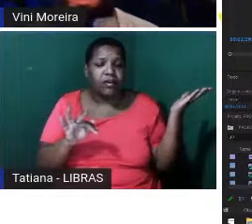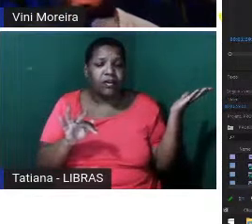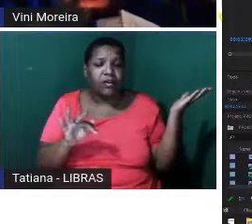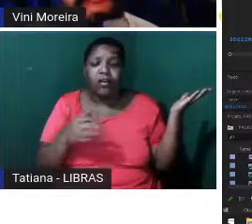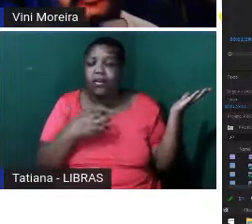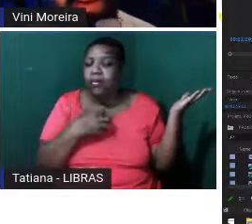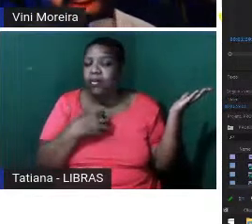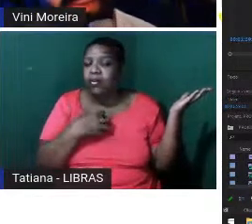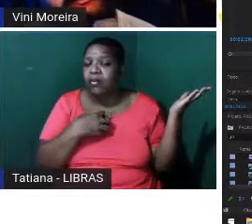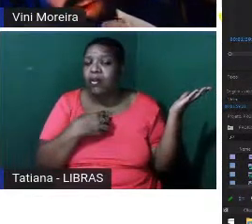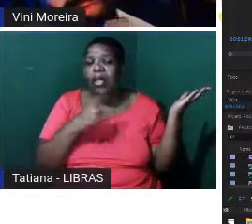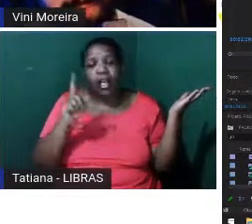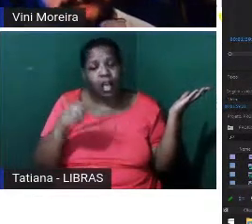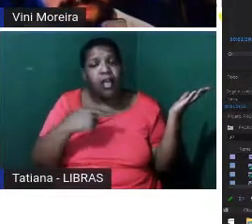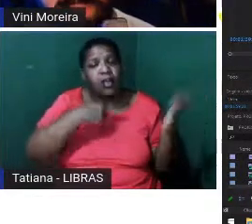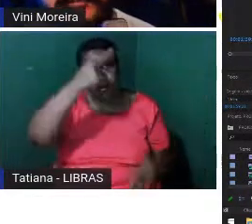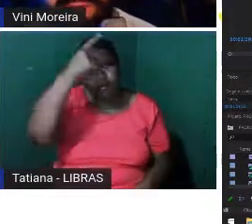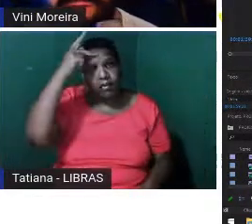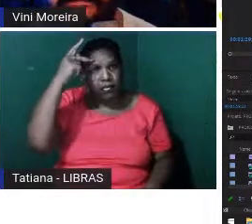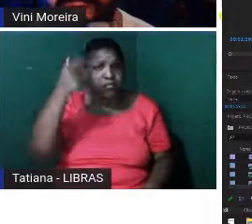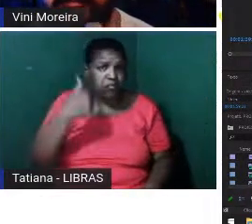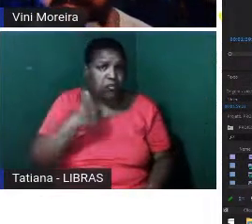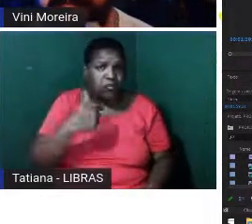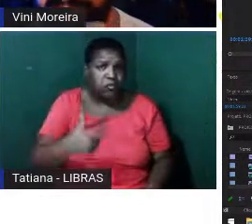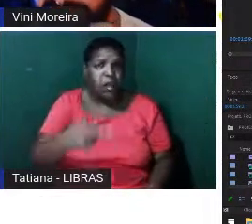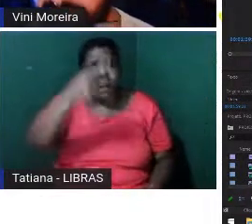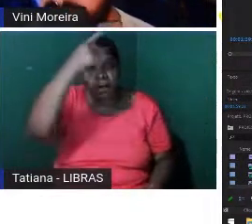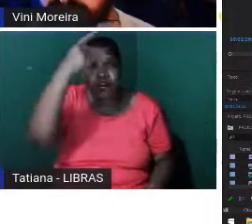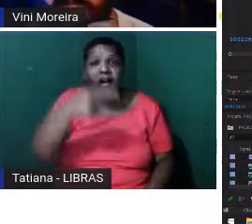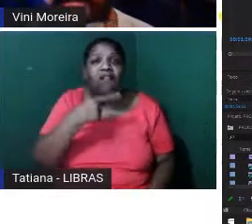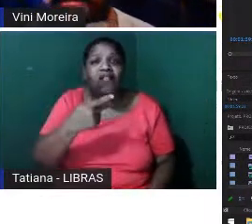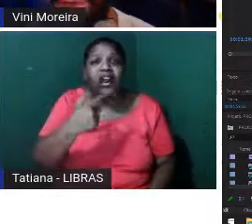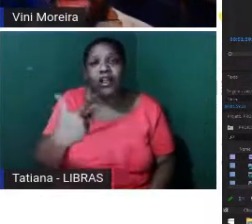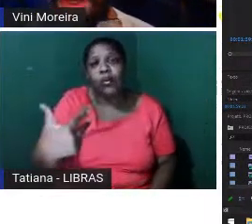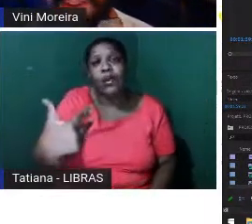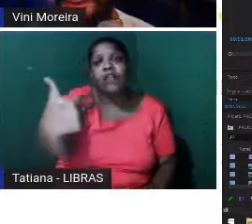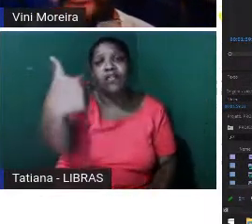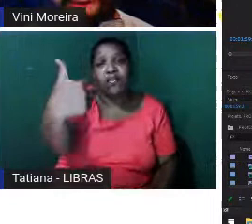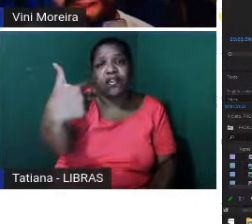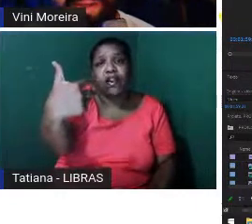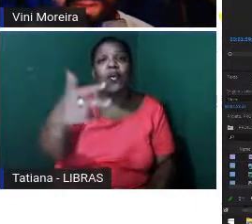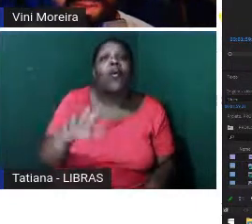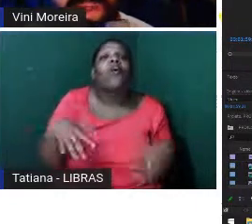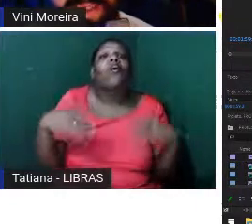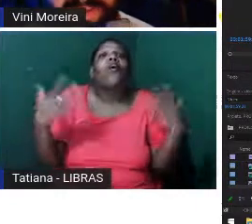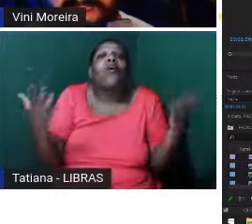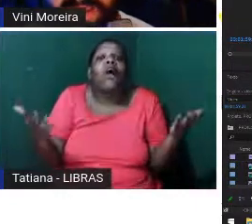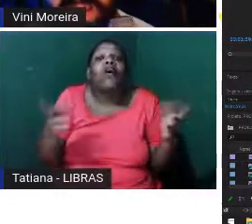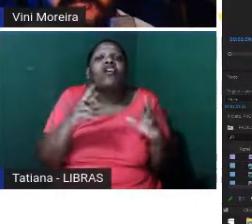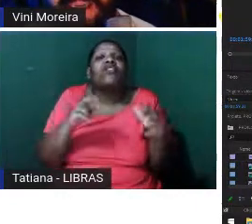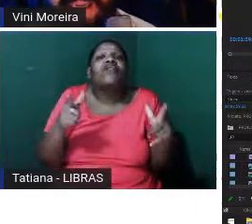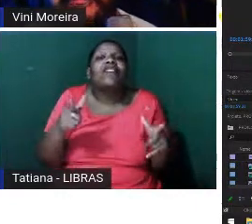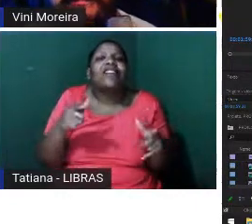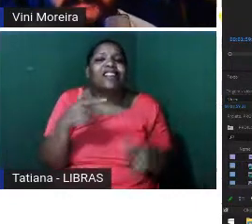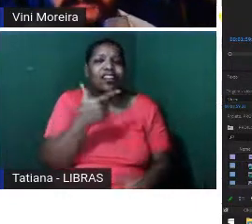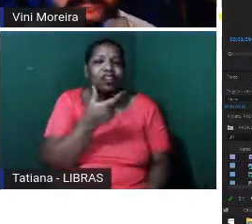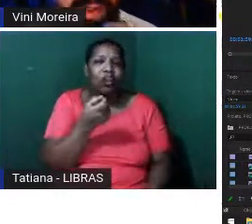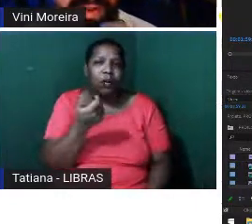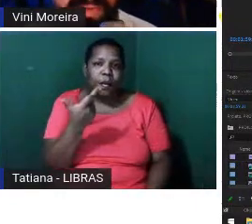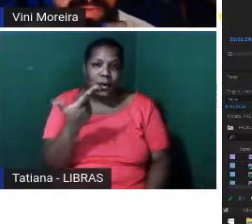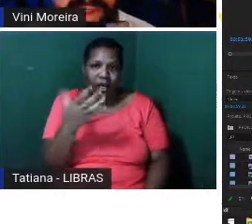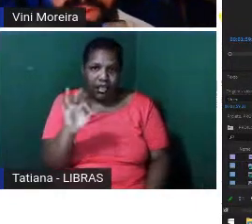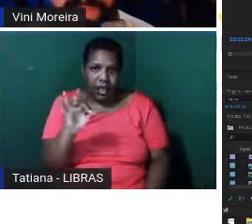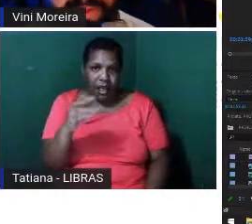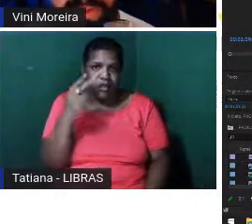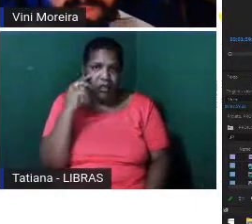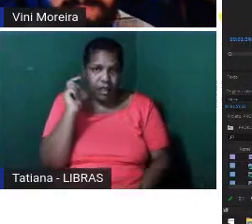sentido também é alguém falando para frente de uma câmera qual que foi o diferencial aqui em 2010 eu vou